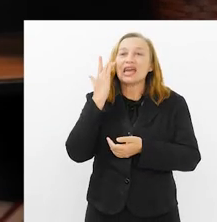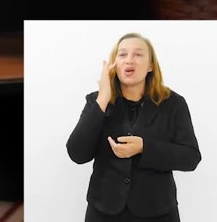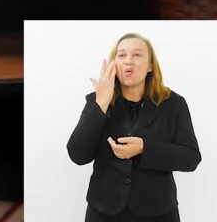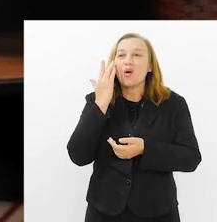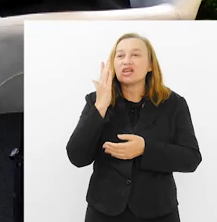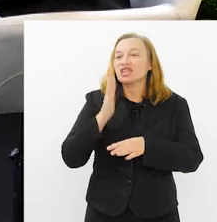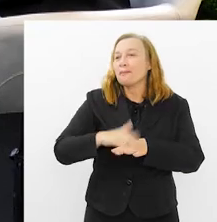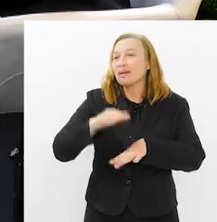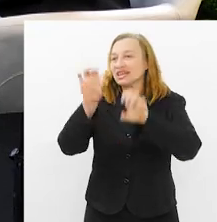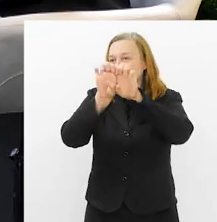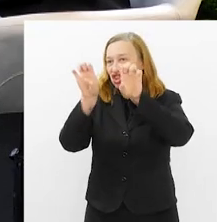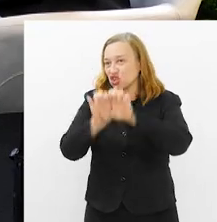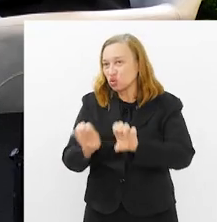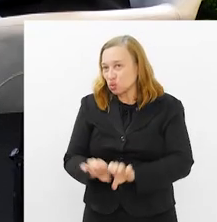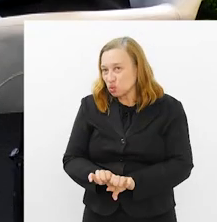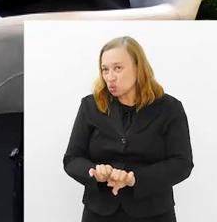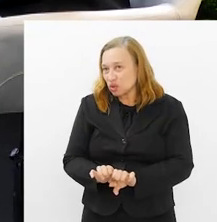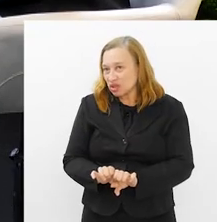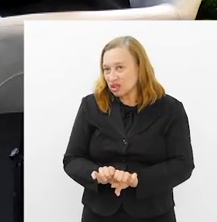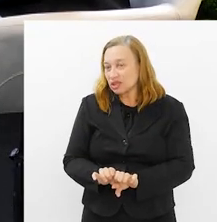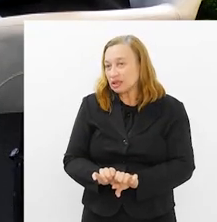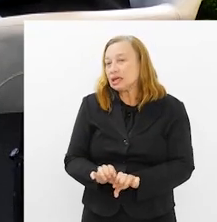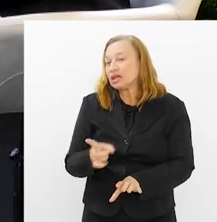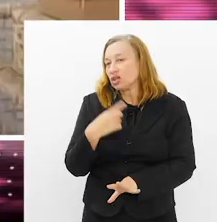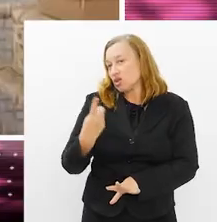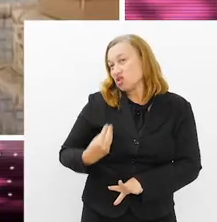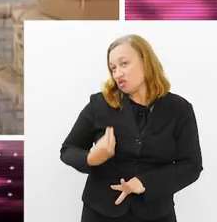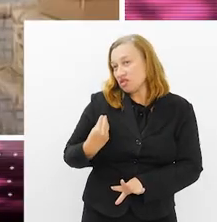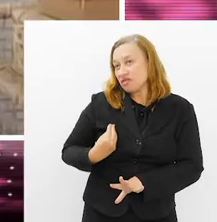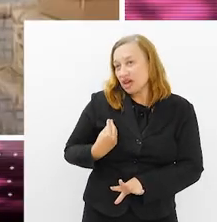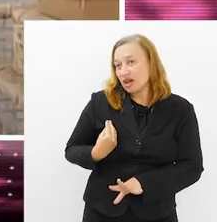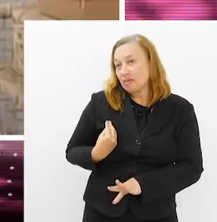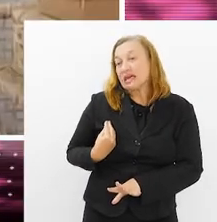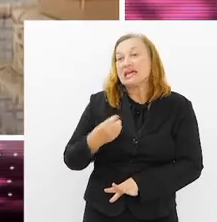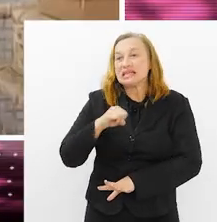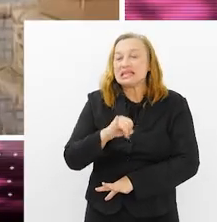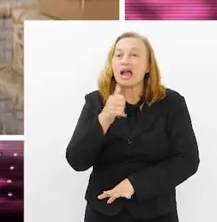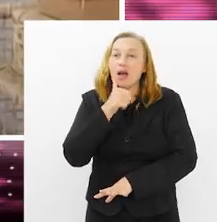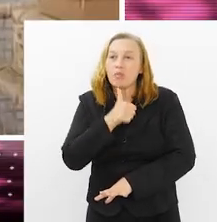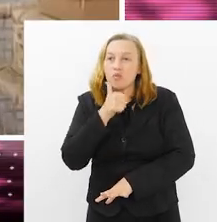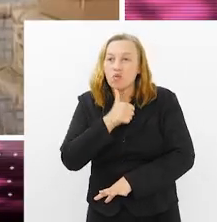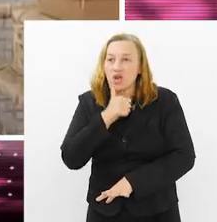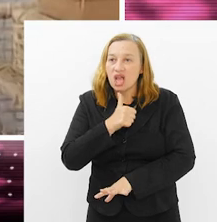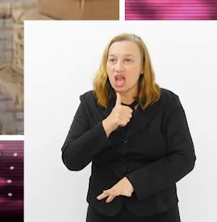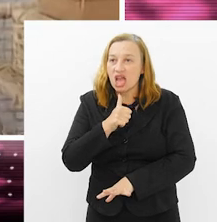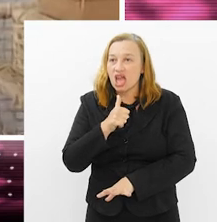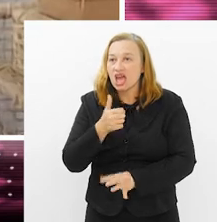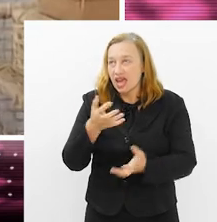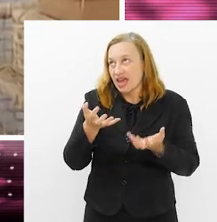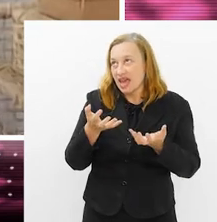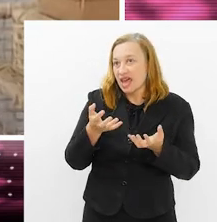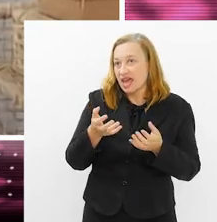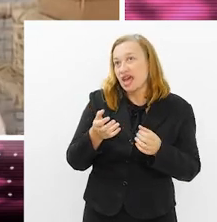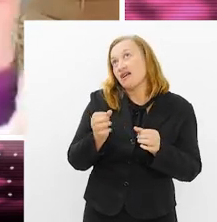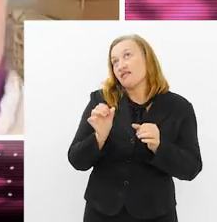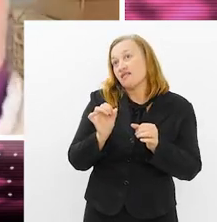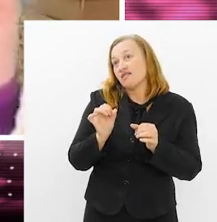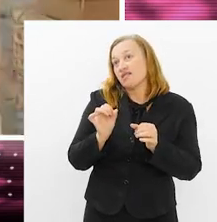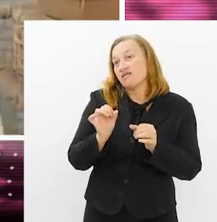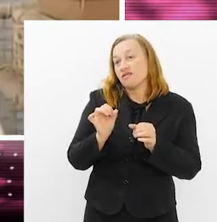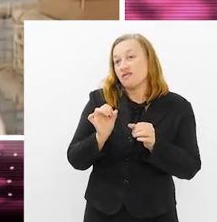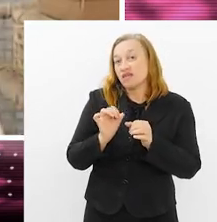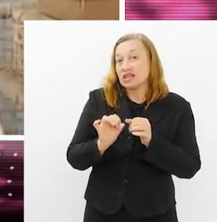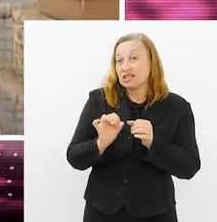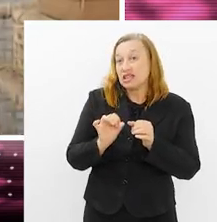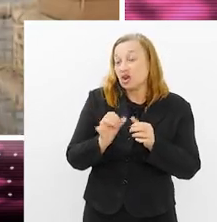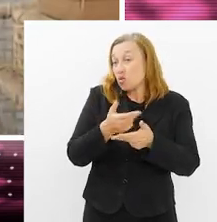Eu acho que isso vem muito da estrutura patriarcal que a gente vive, né? Por exemplo, se a mulher se mete a fazer alguma coisa que é,